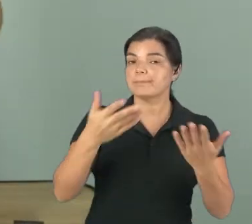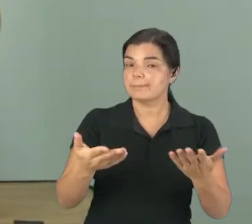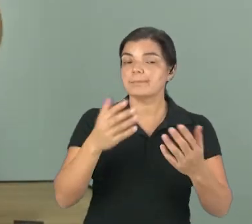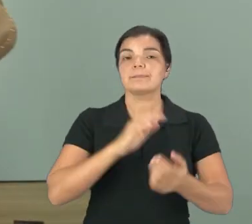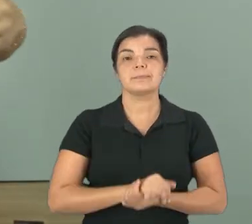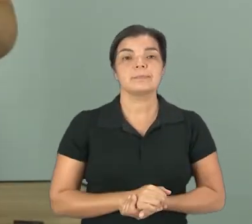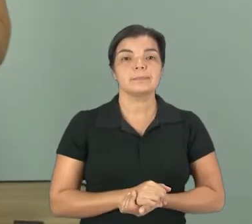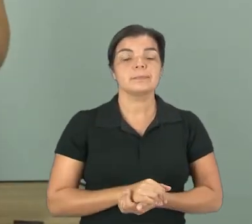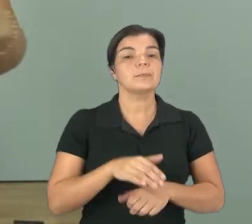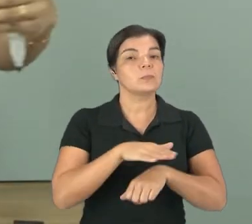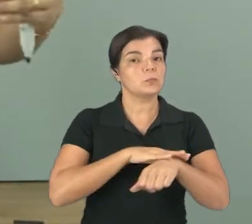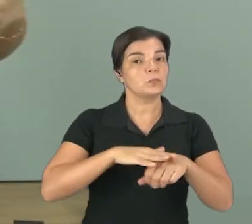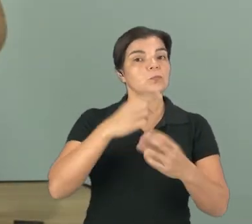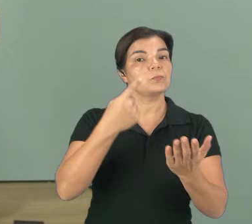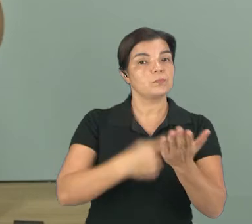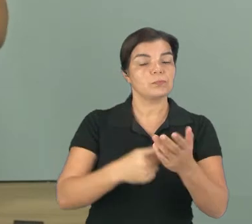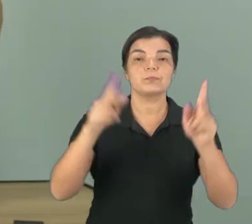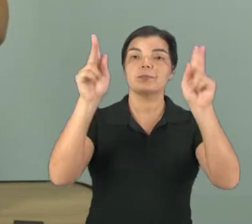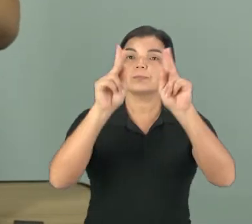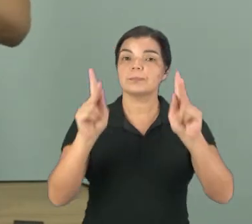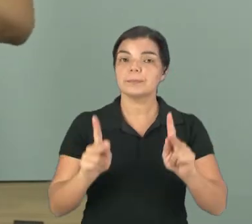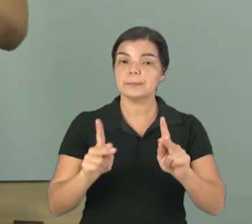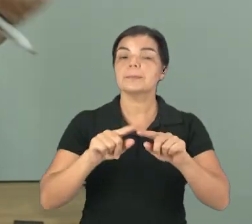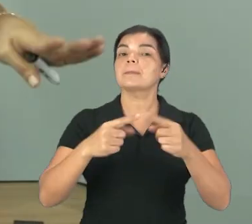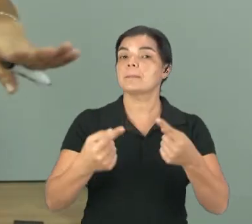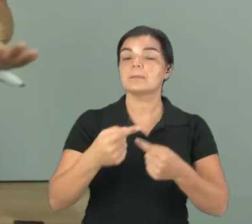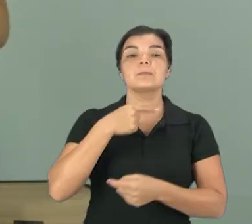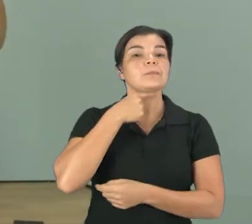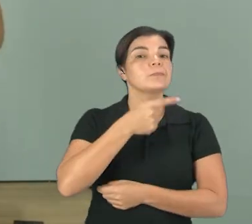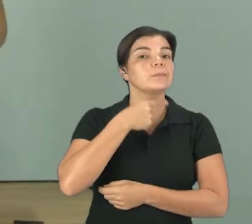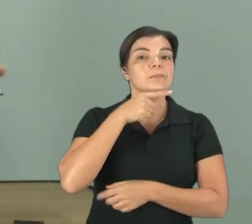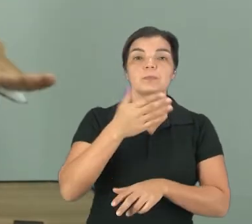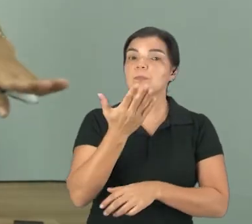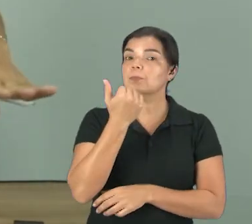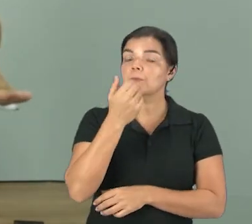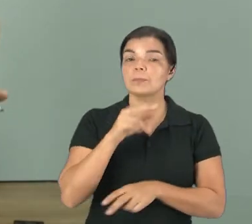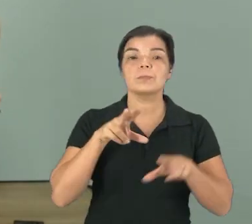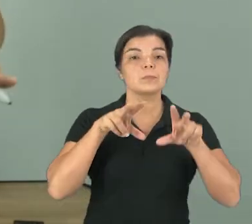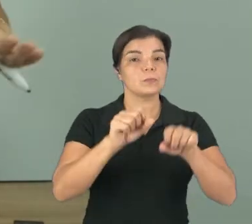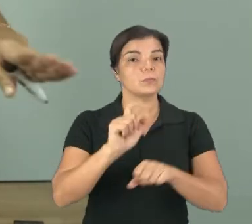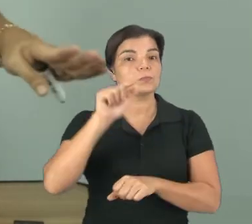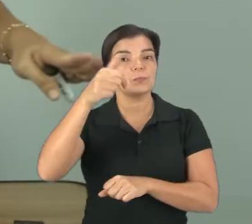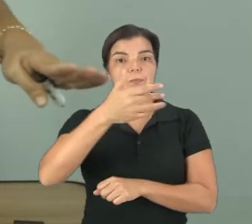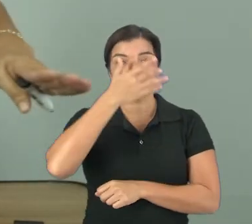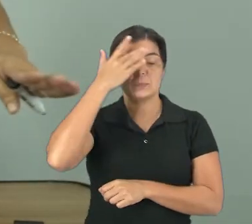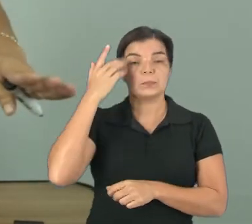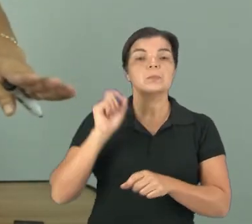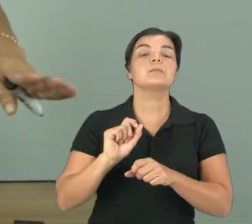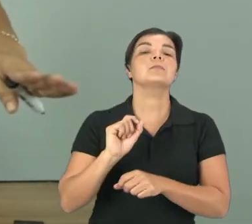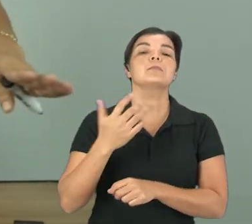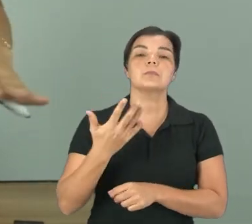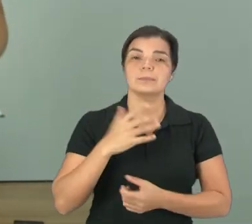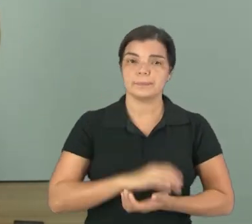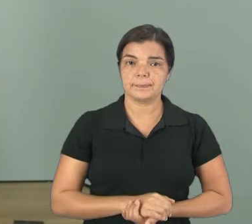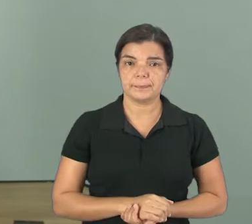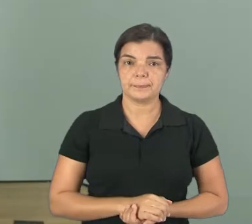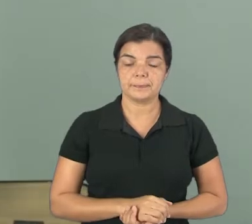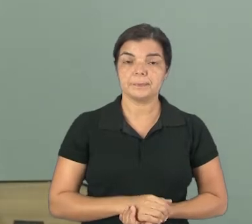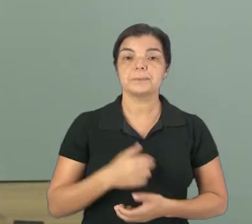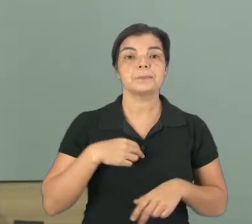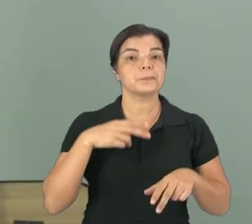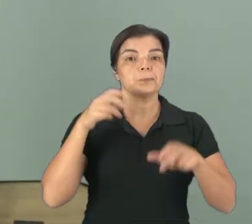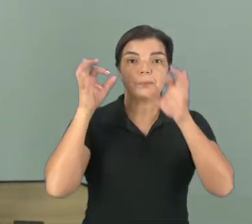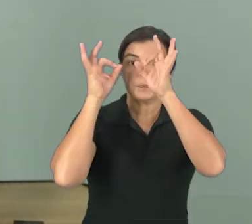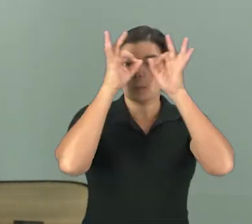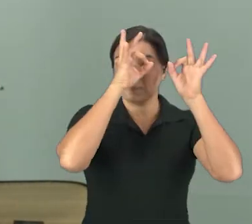mesmo, elas estavam em um acordo de paz, para que ninguém comesse os filhotes uma da outra. Mas o que aconteceu? A